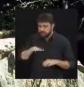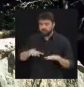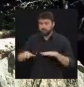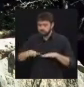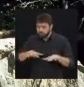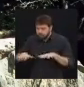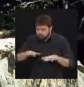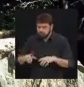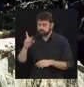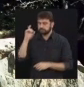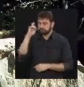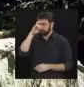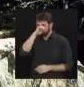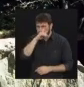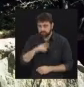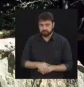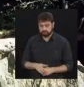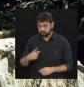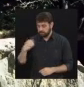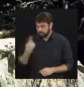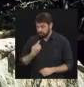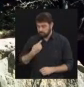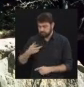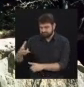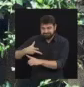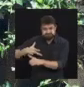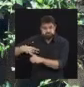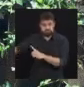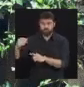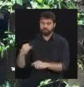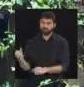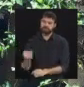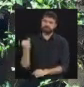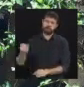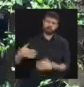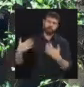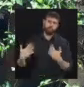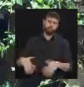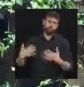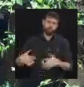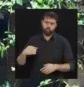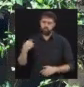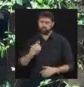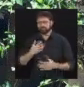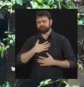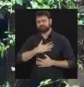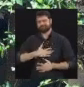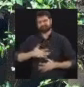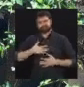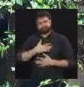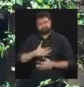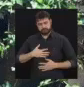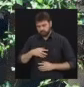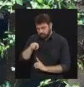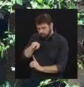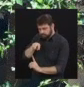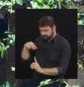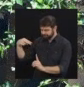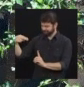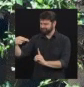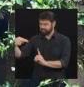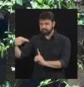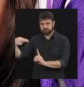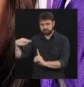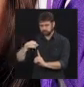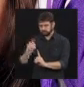por exemplo, isso era assim, uma vitória enorme, né, para a gente. Então, eu acho que essa perspectiva